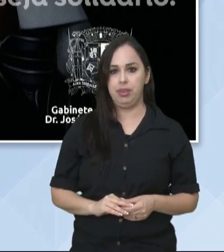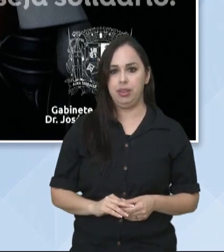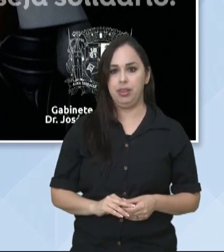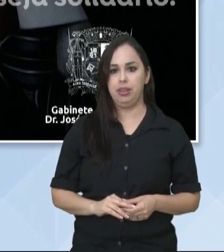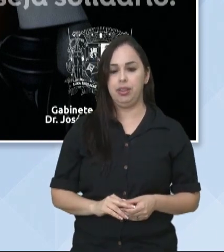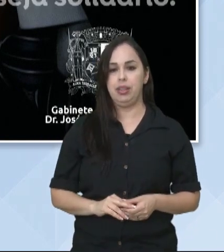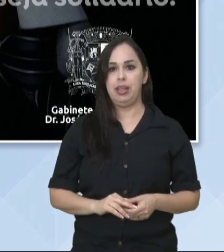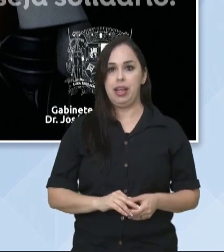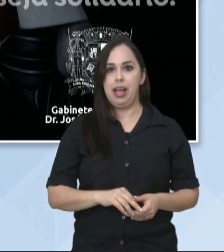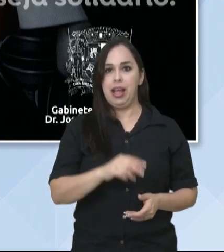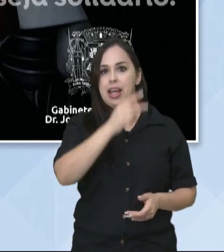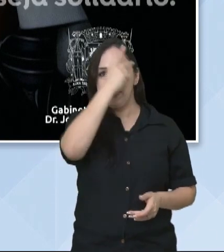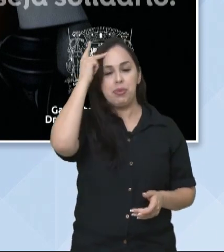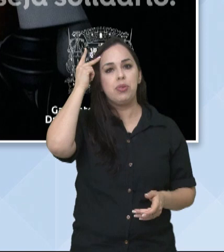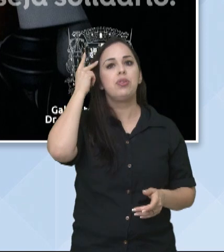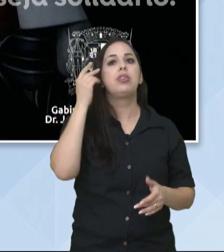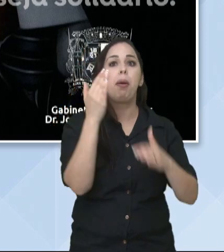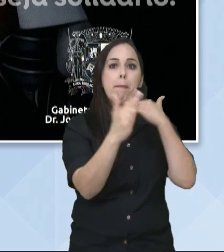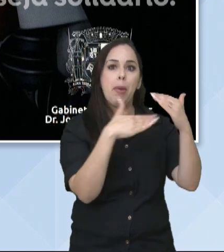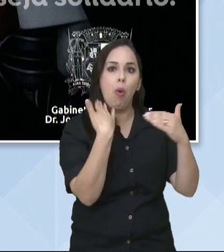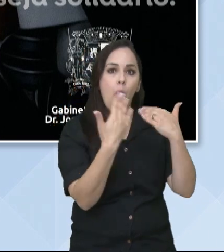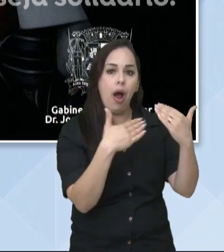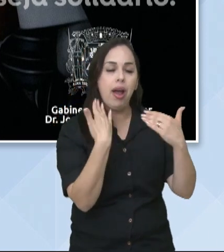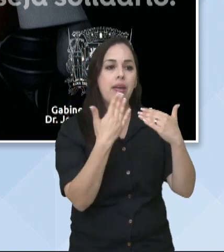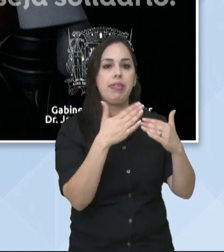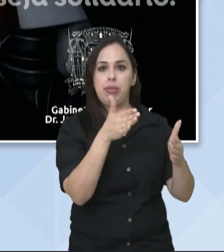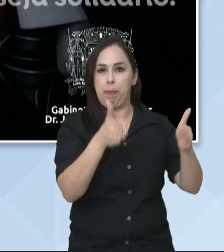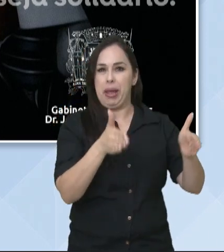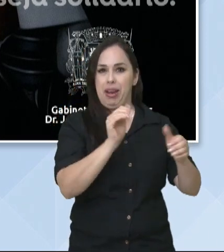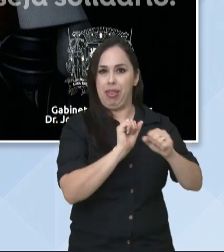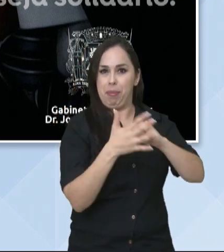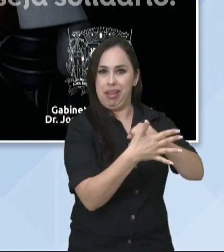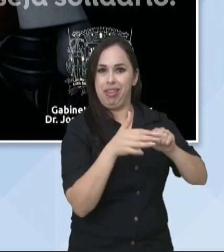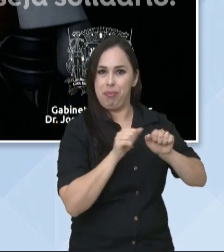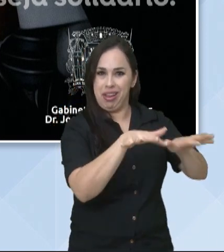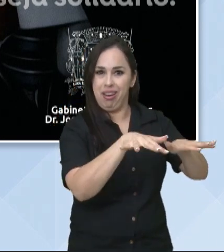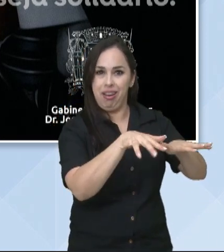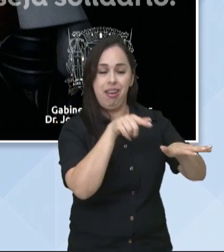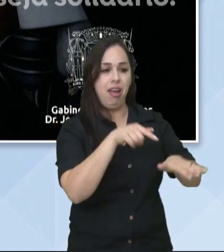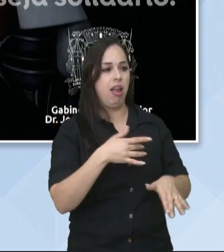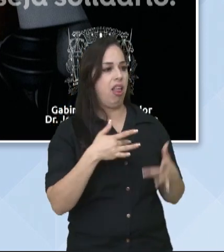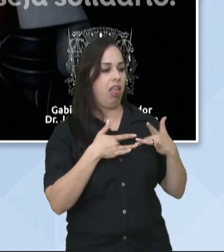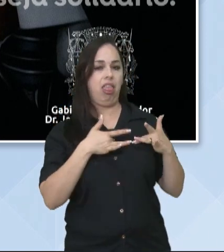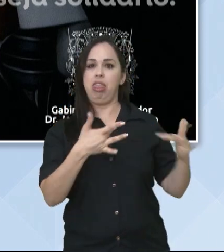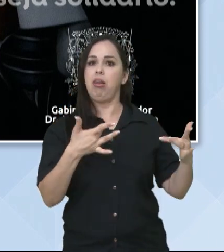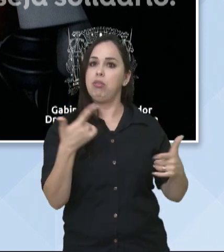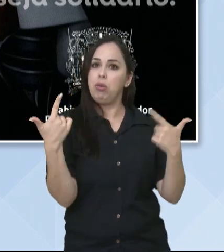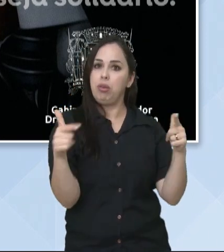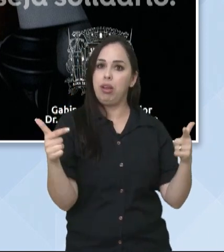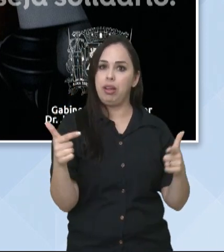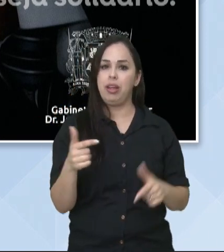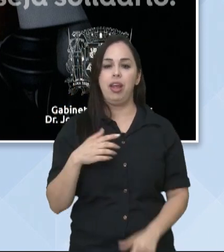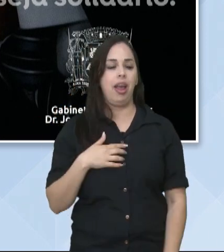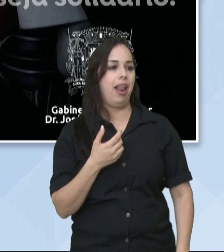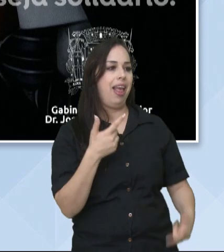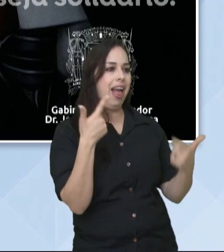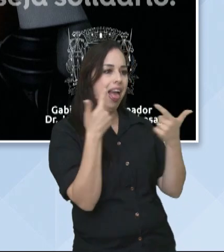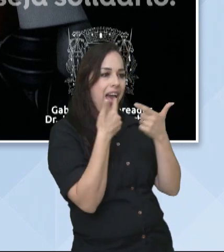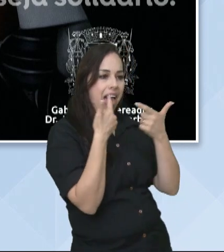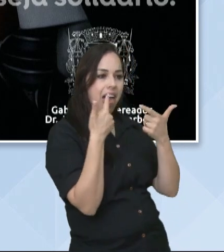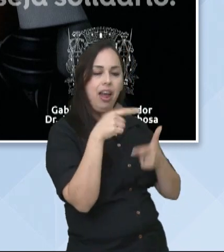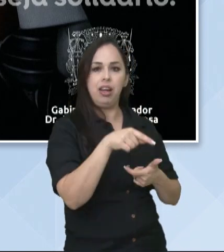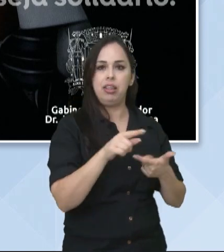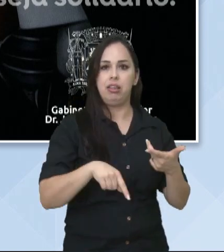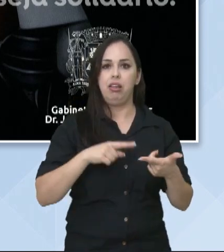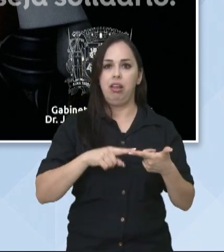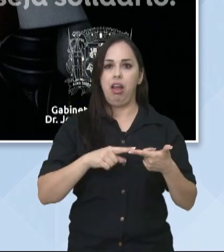as vítimas da pandemia. Aqui, gente, aqui foi o pior. Foi o deboche de quem estava morrendo, imitar a pessoa com